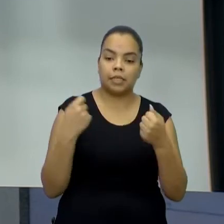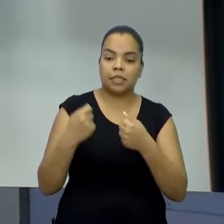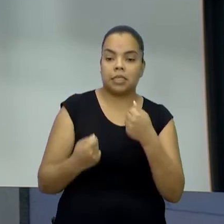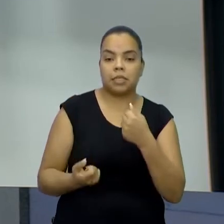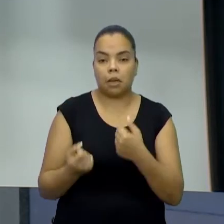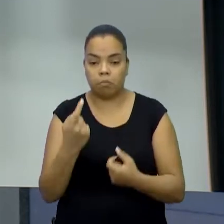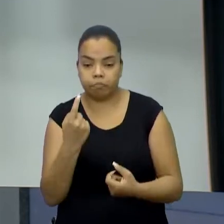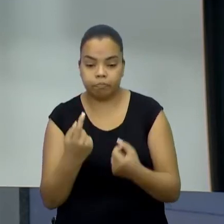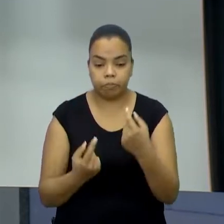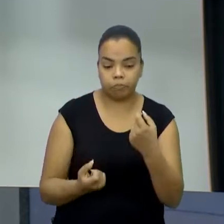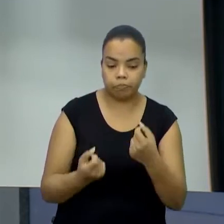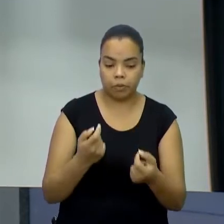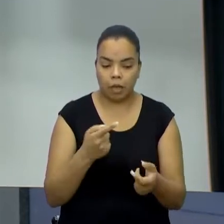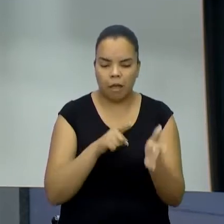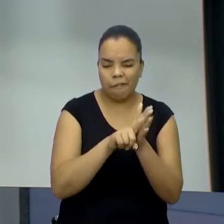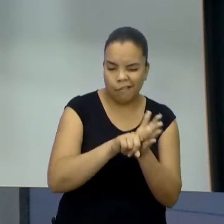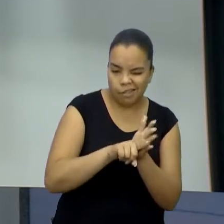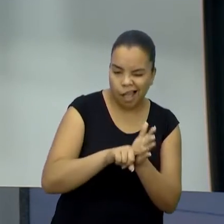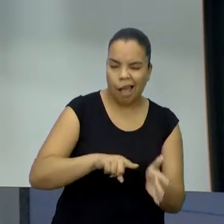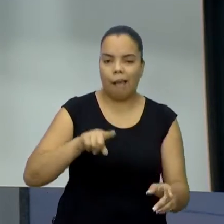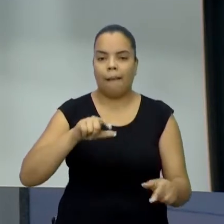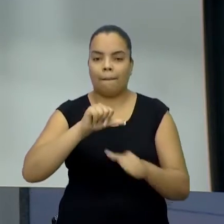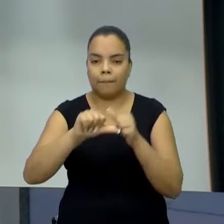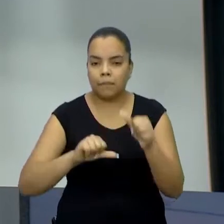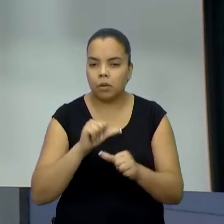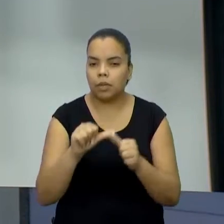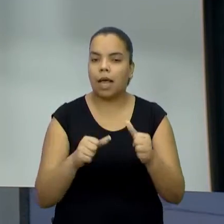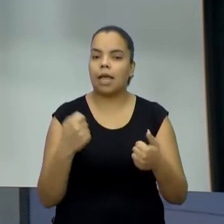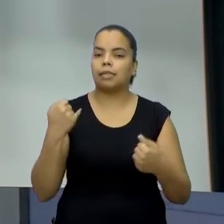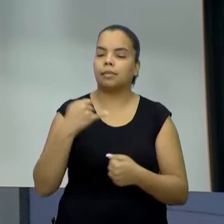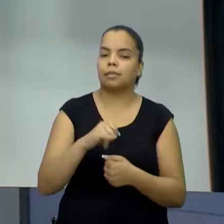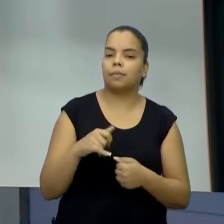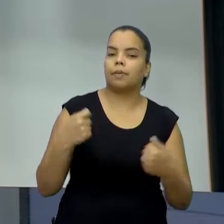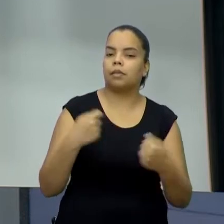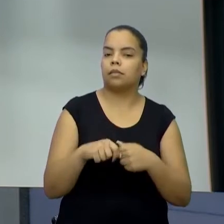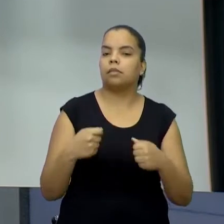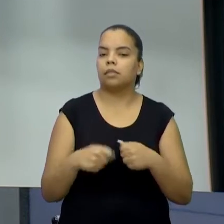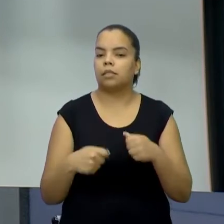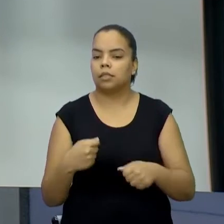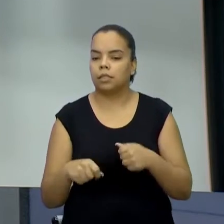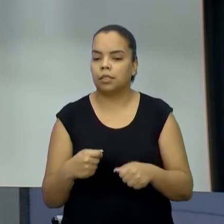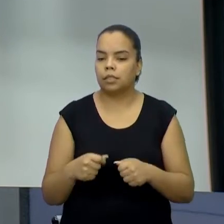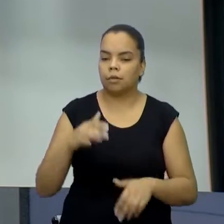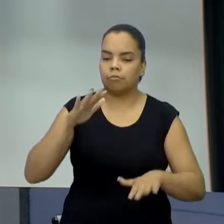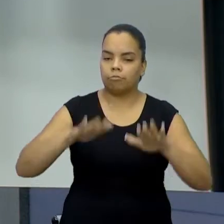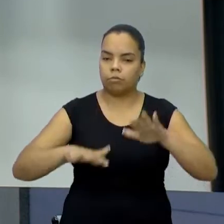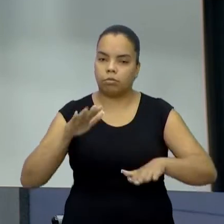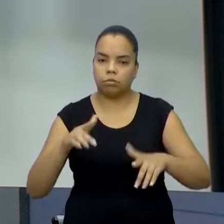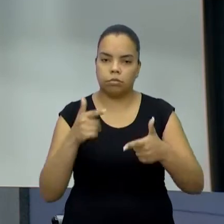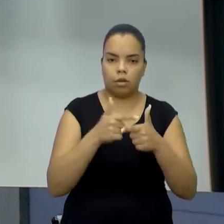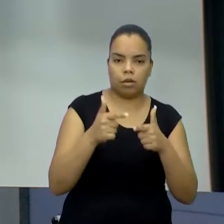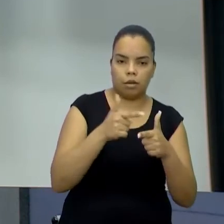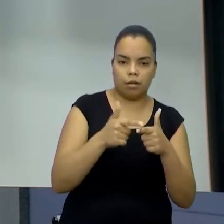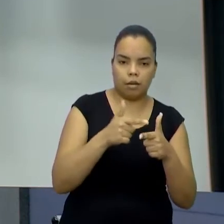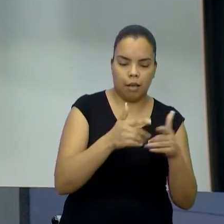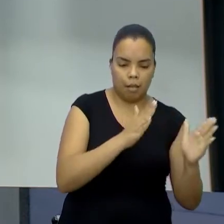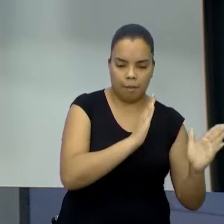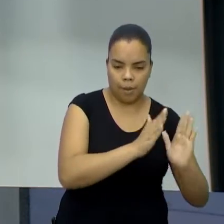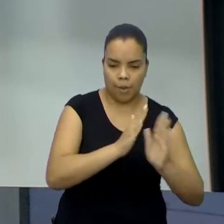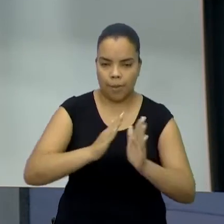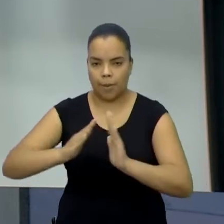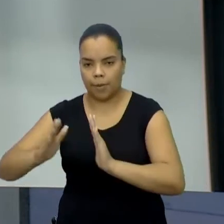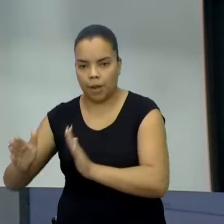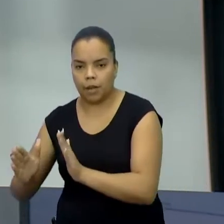ser investigados novamente. Se vocês precisam, em uma determinada situação dessas